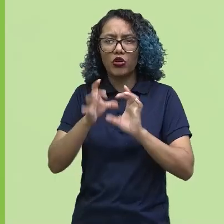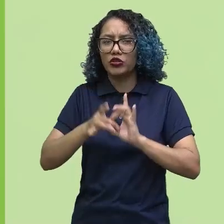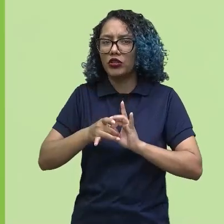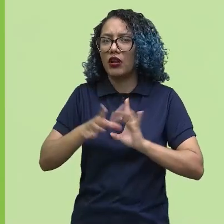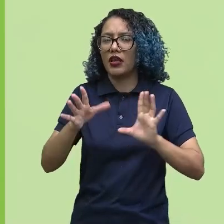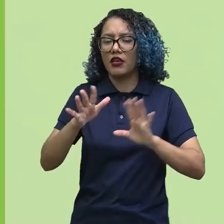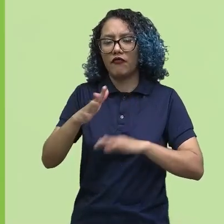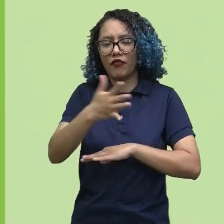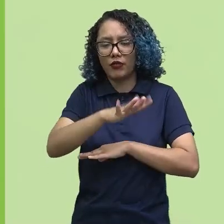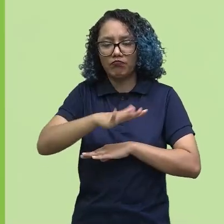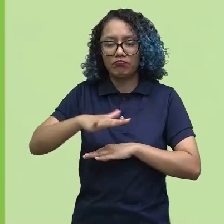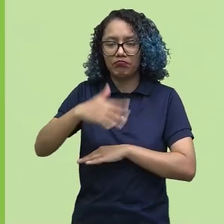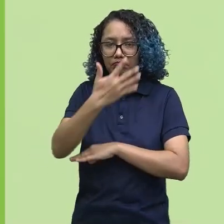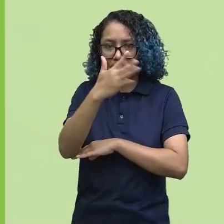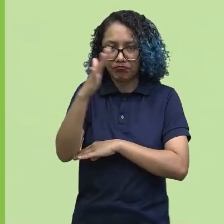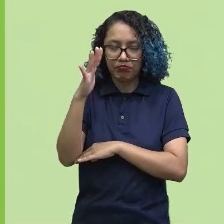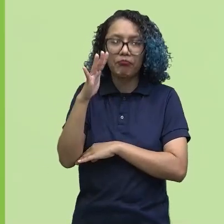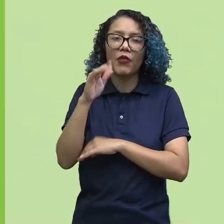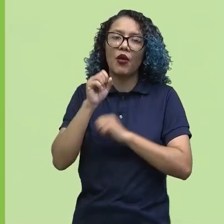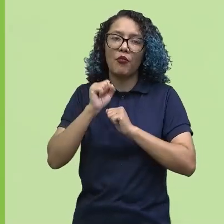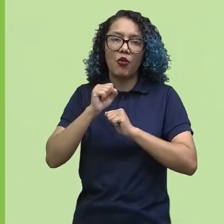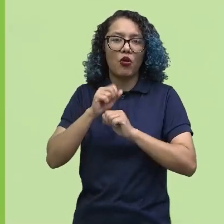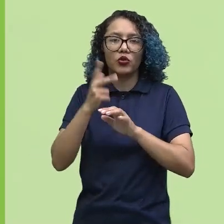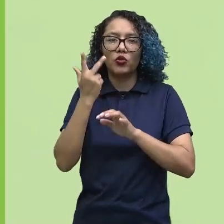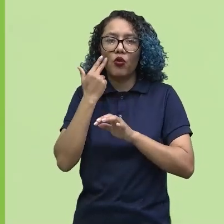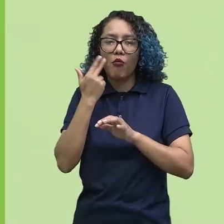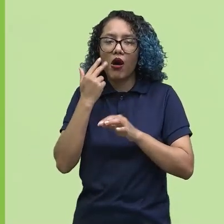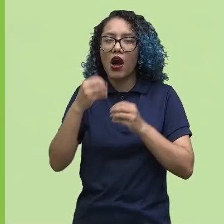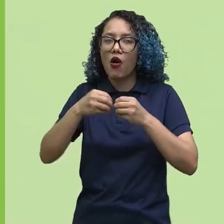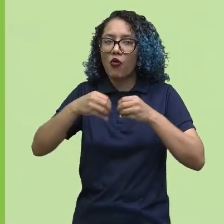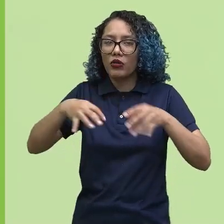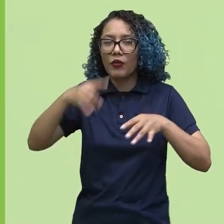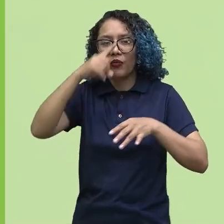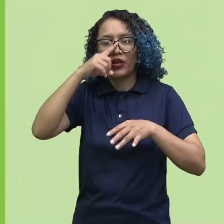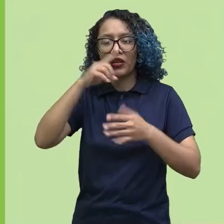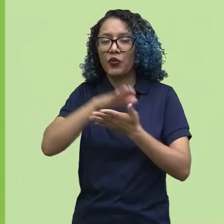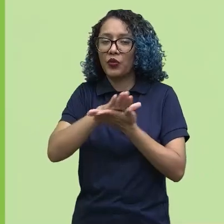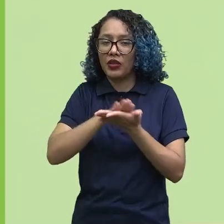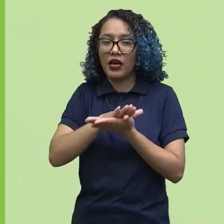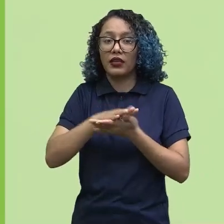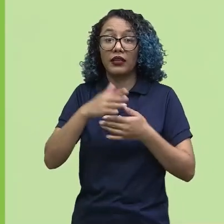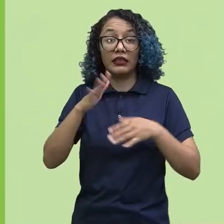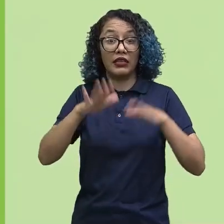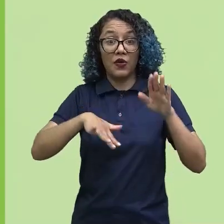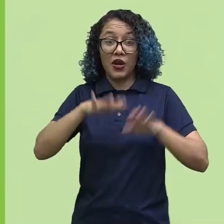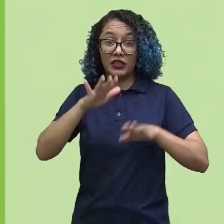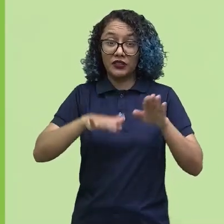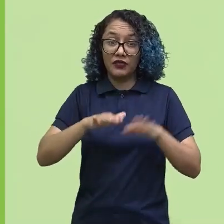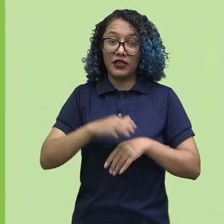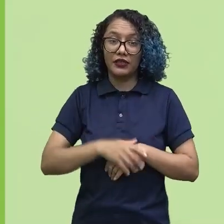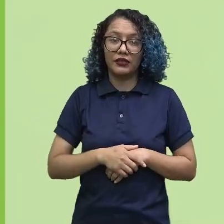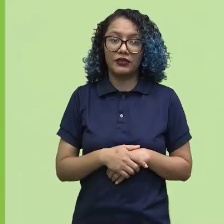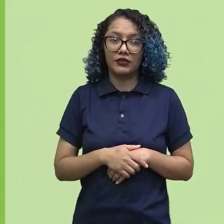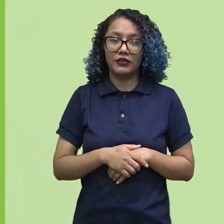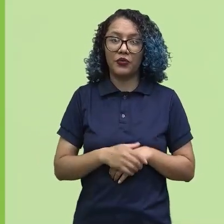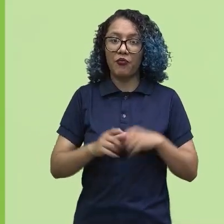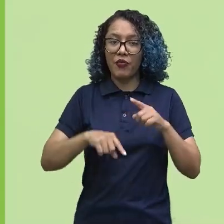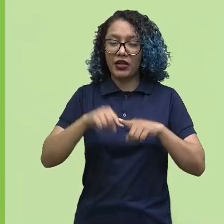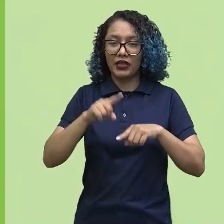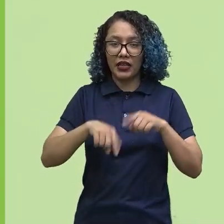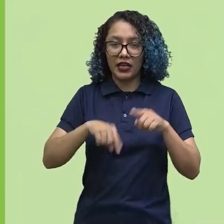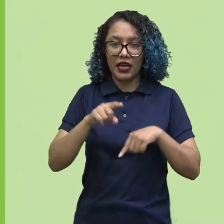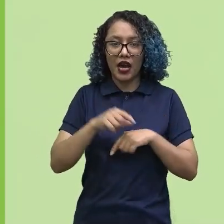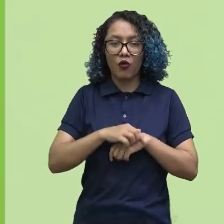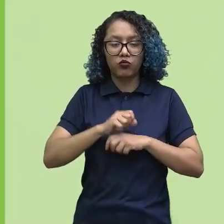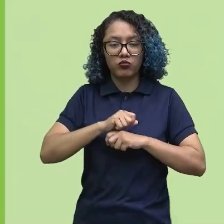Então, por isso que eu falei que dependendo do tempo de meia-vida desse material, às vezes esse material nem vai poder mais ir para o meio ambiente,